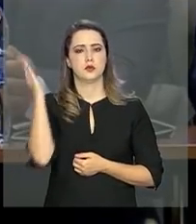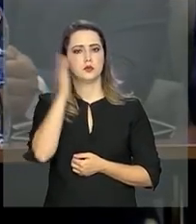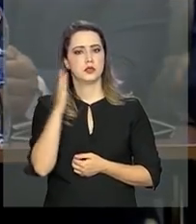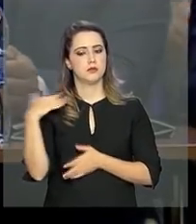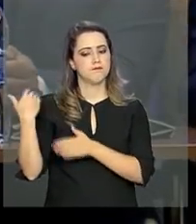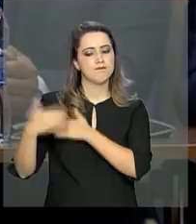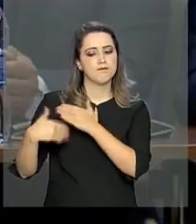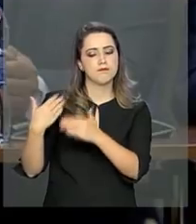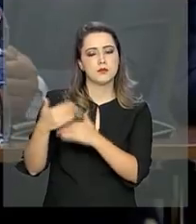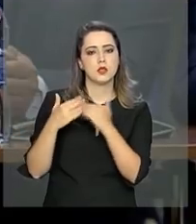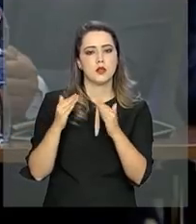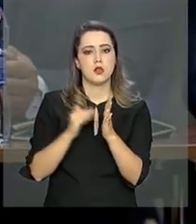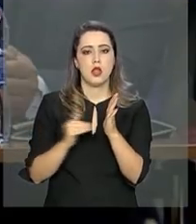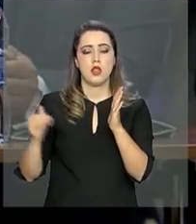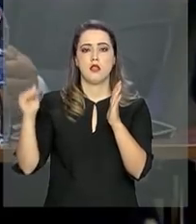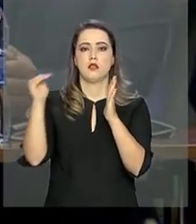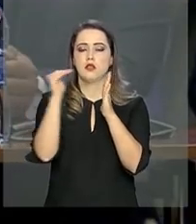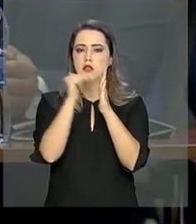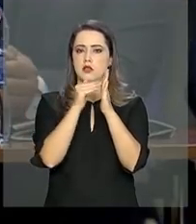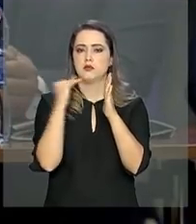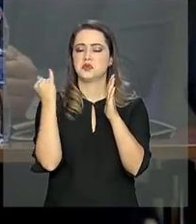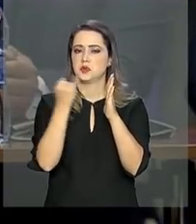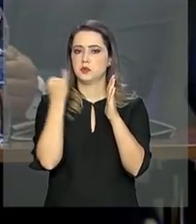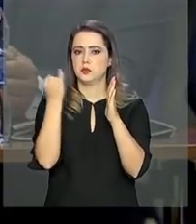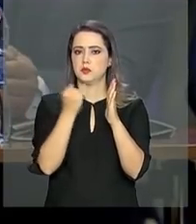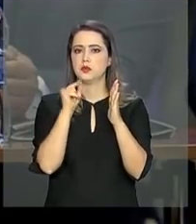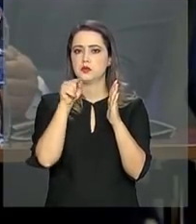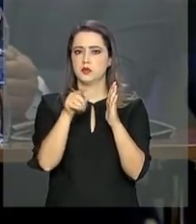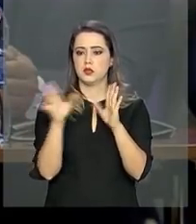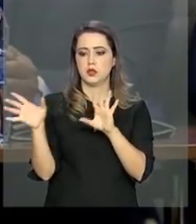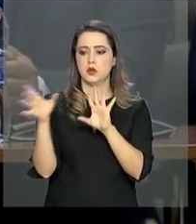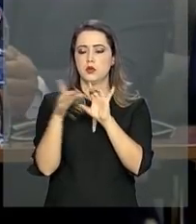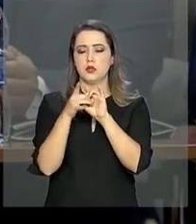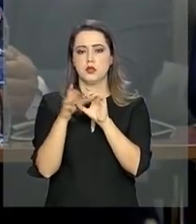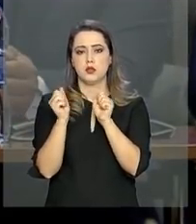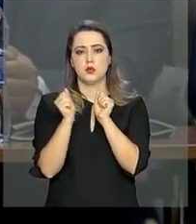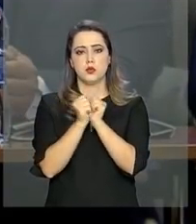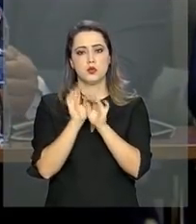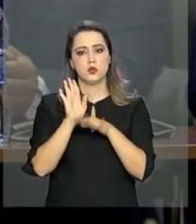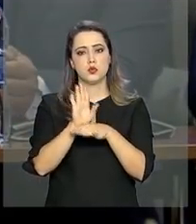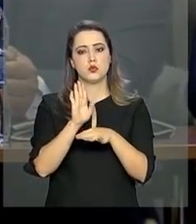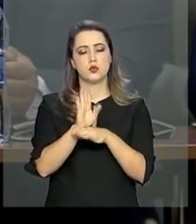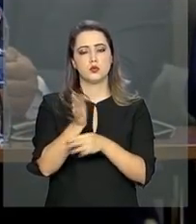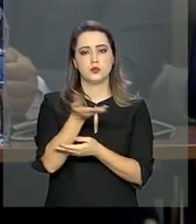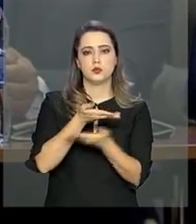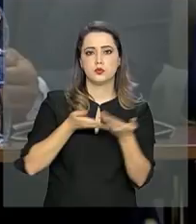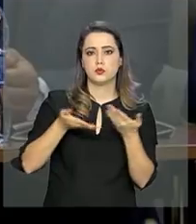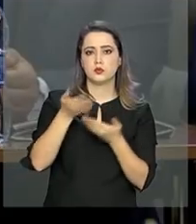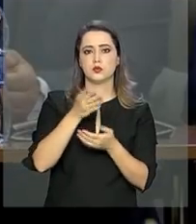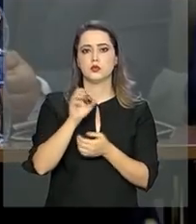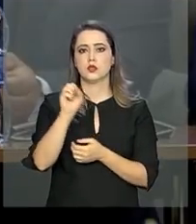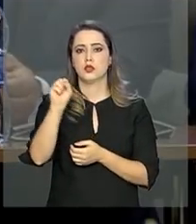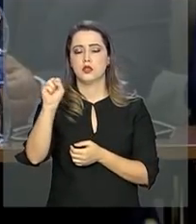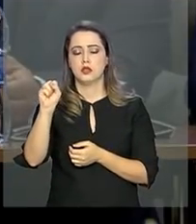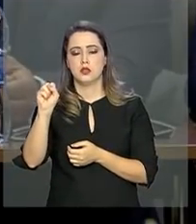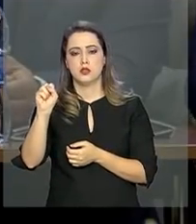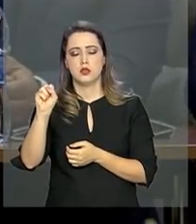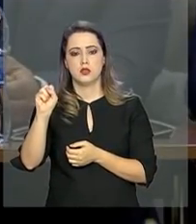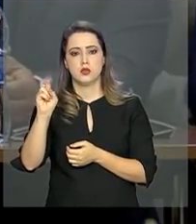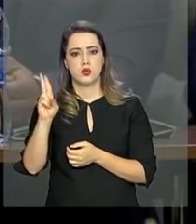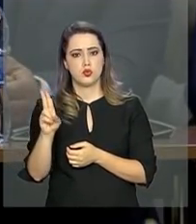anos elevou significativamente a parceria em prol da cooperação sul sul